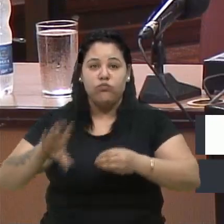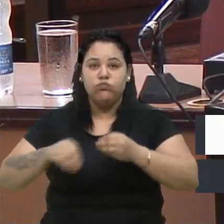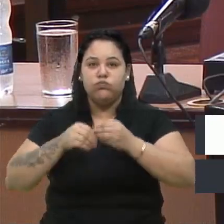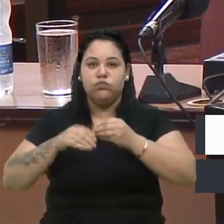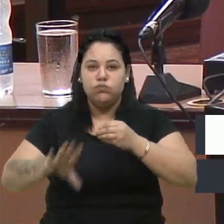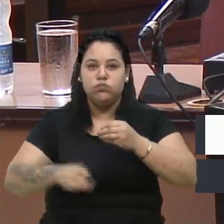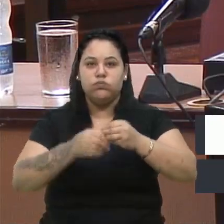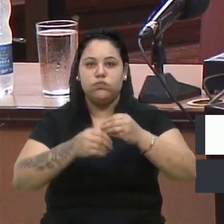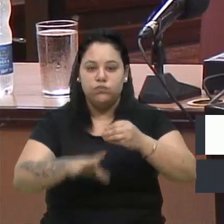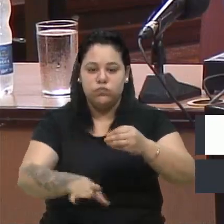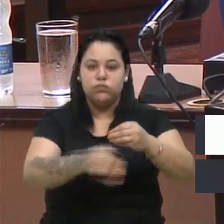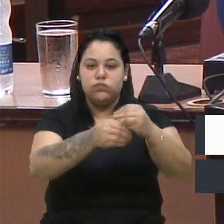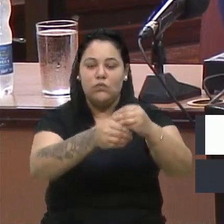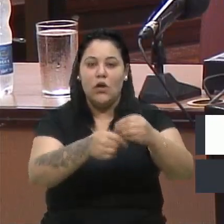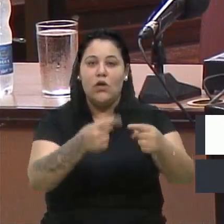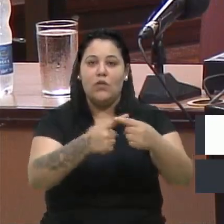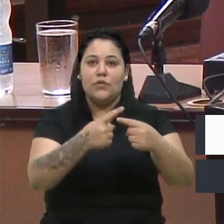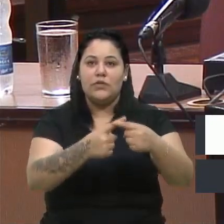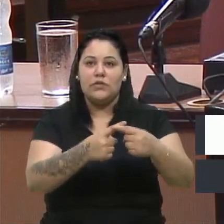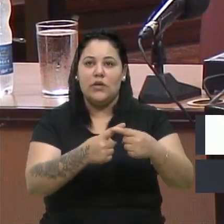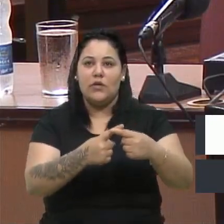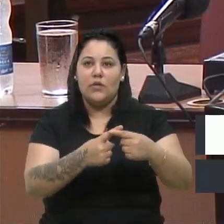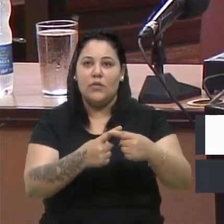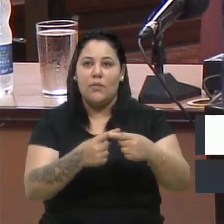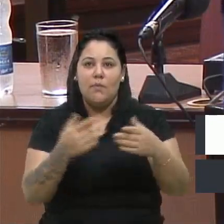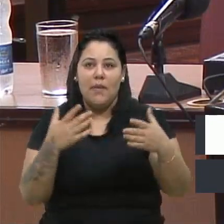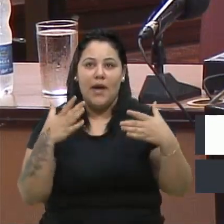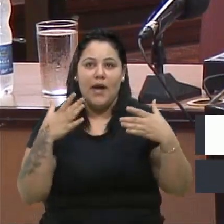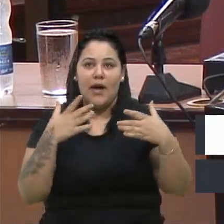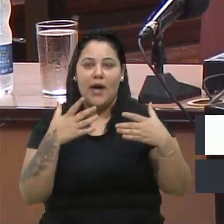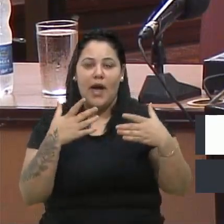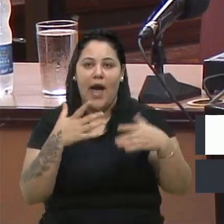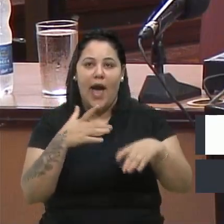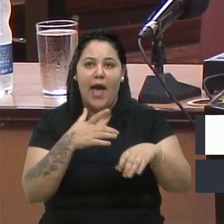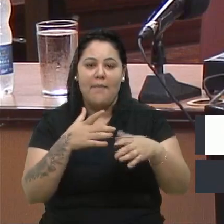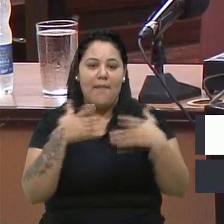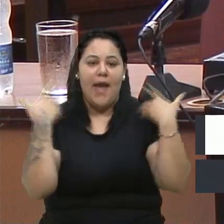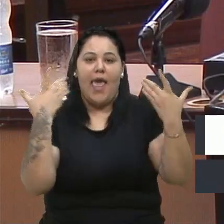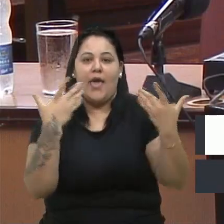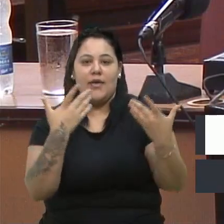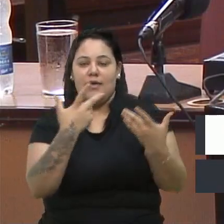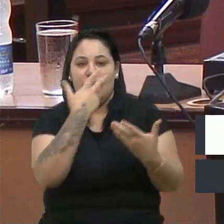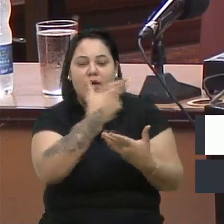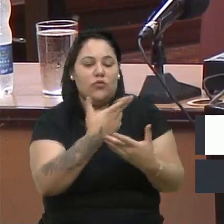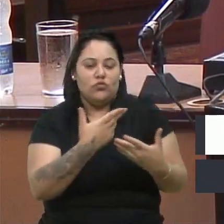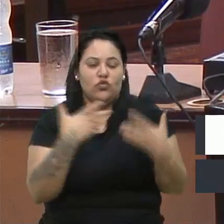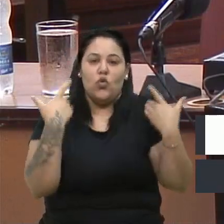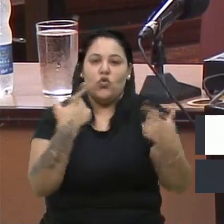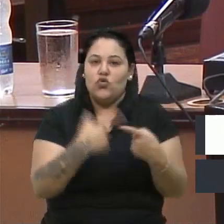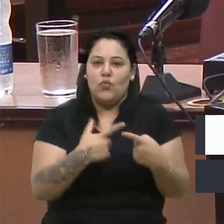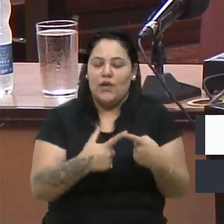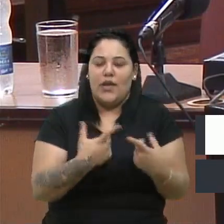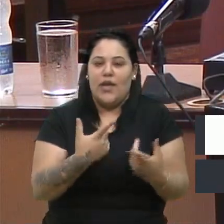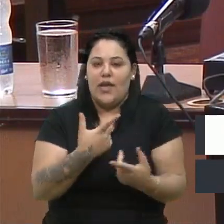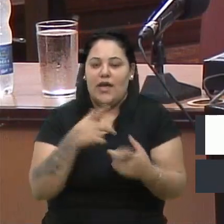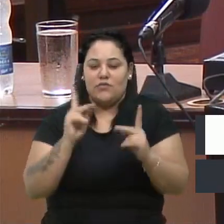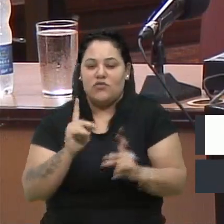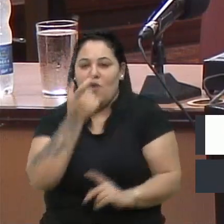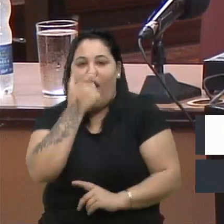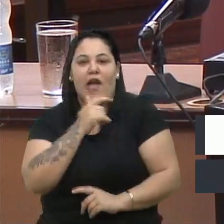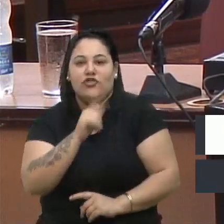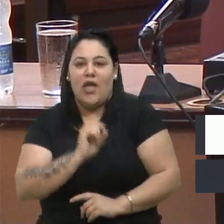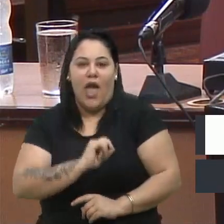senão aí parece que é um aumento astronômico no salário, mas não, é a reposição inflacionária do